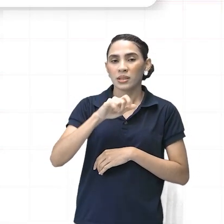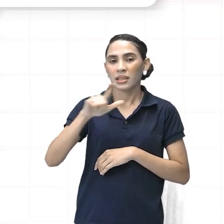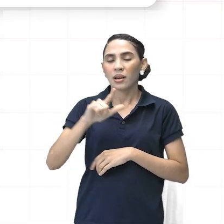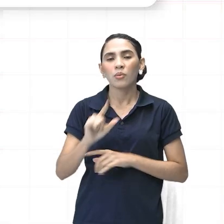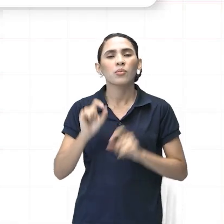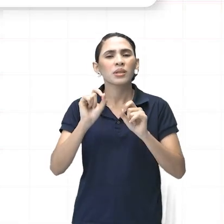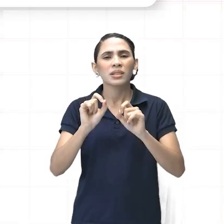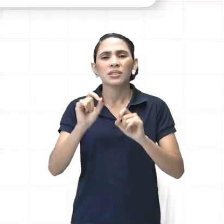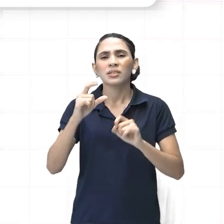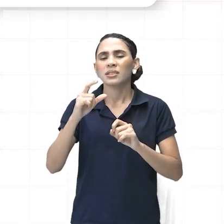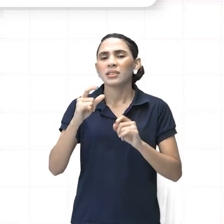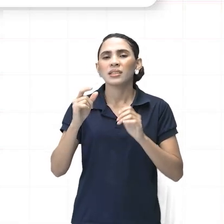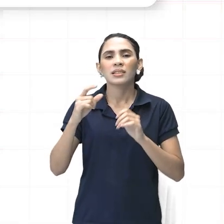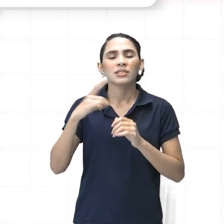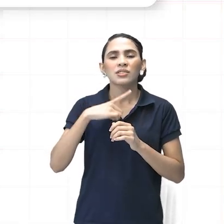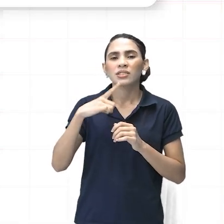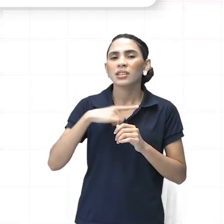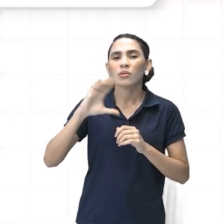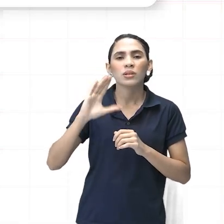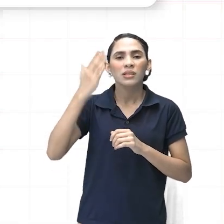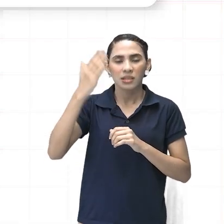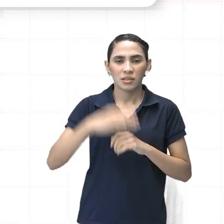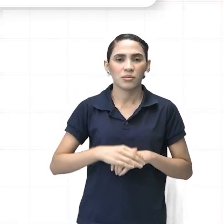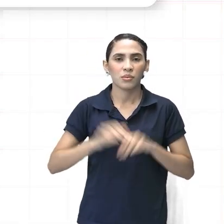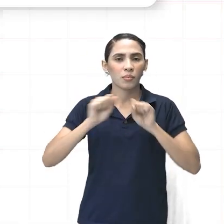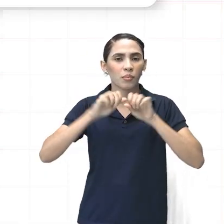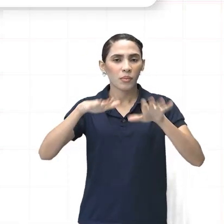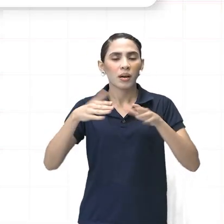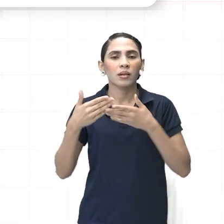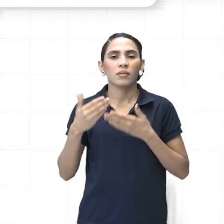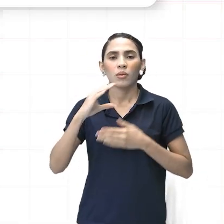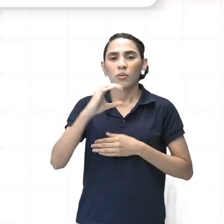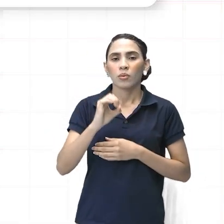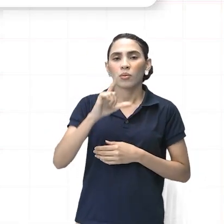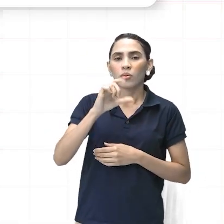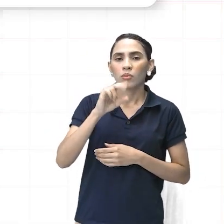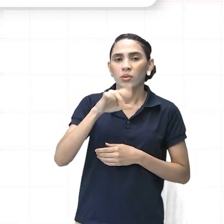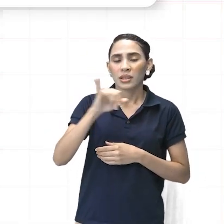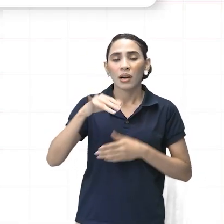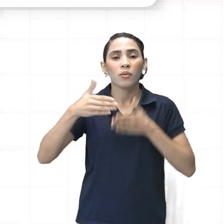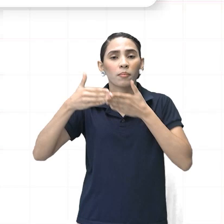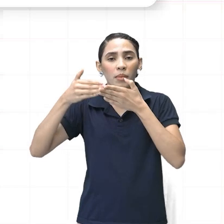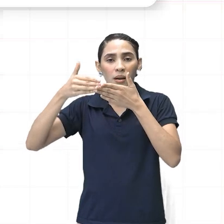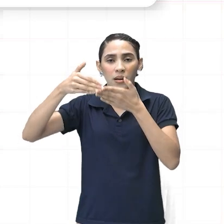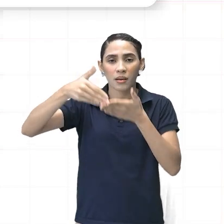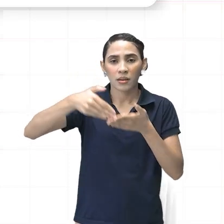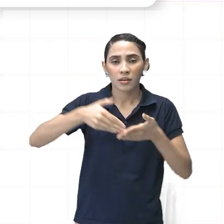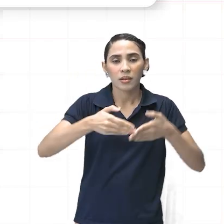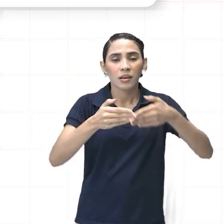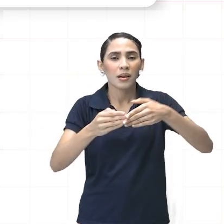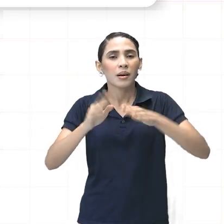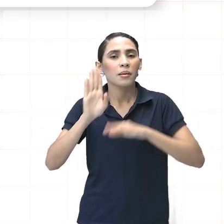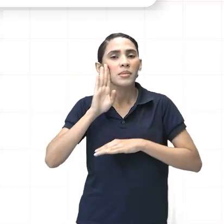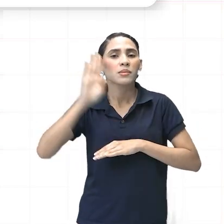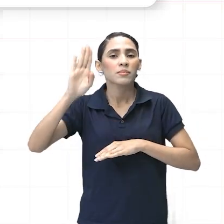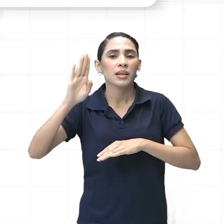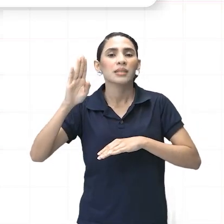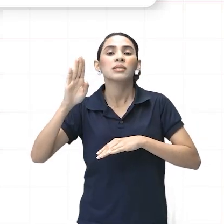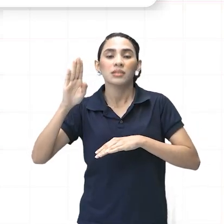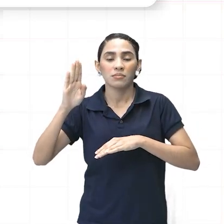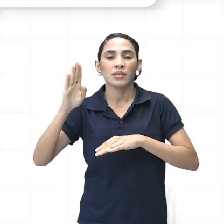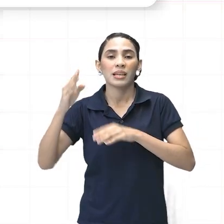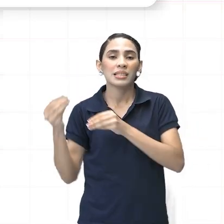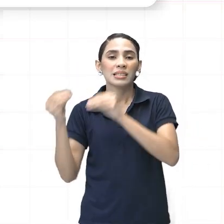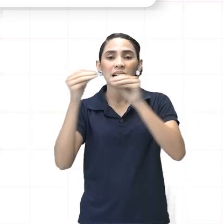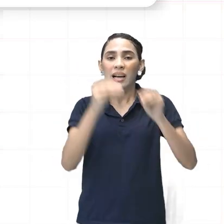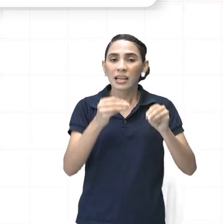que estava ocorrendo naquele período, né, da expansão colonial? As grandes navegações saindo principalmente dos países europeus,